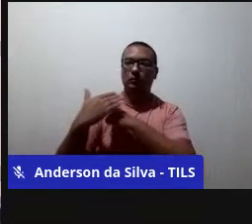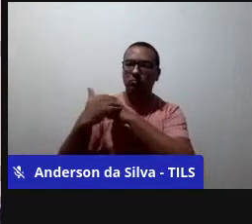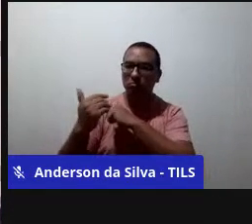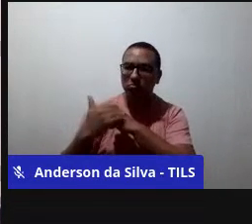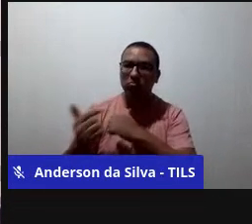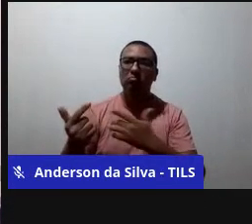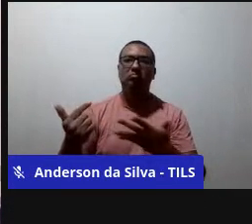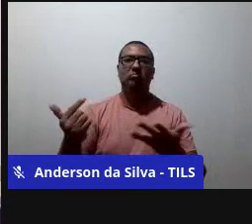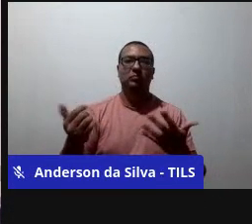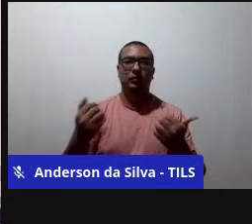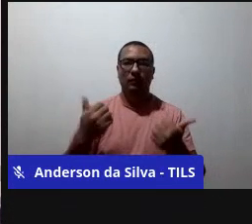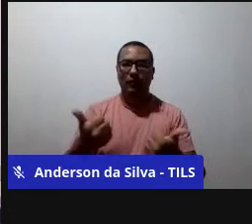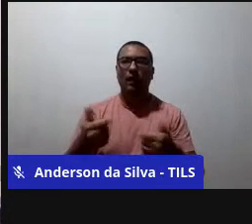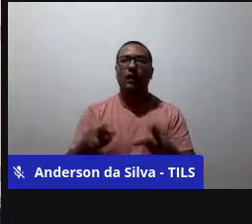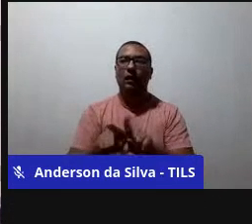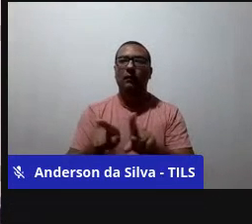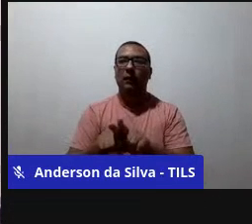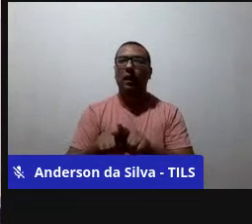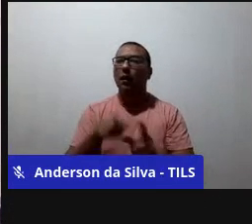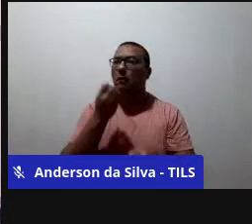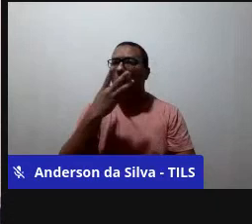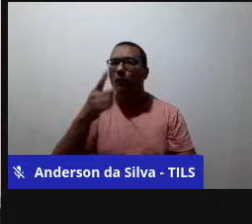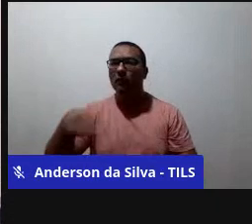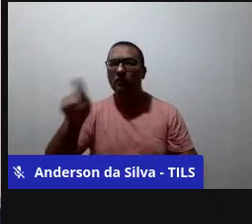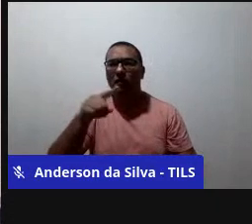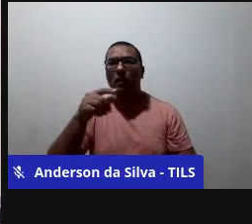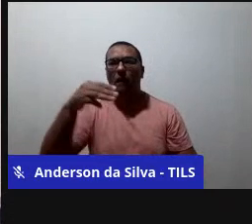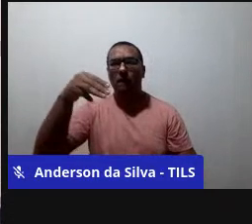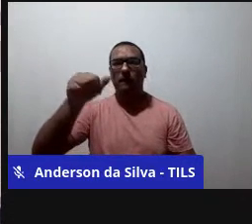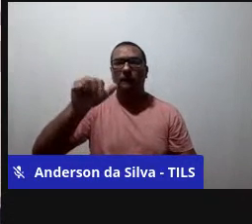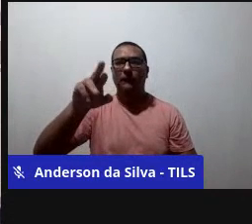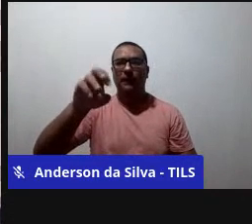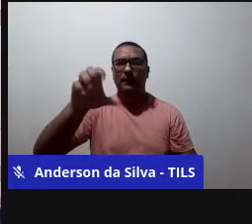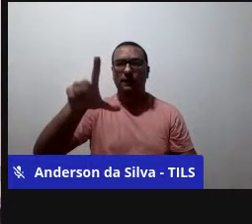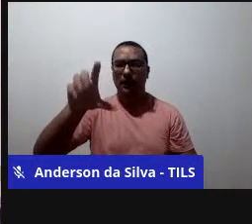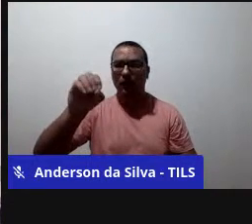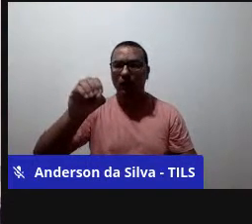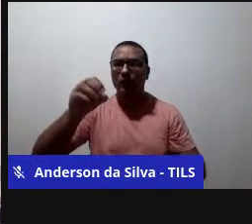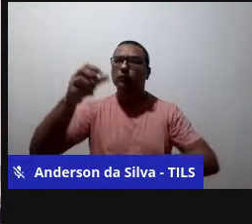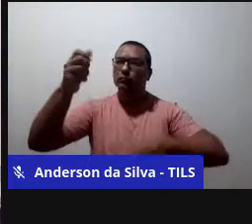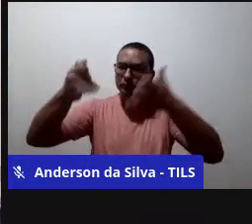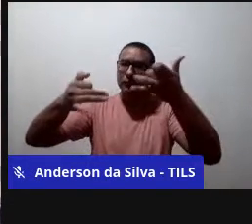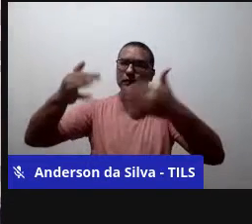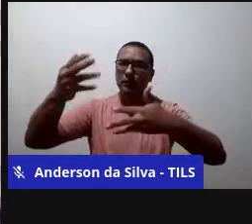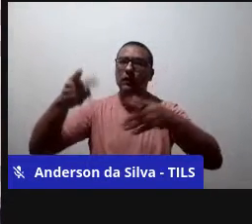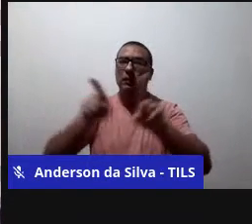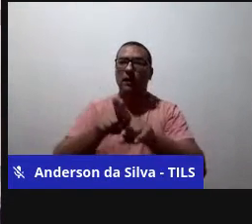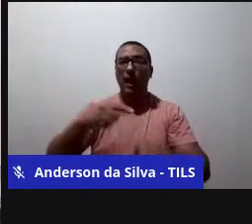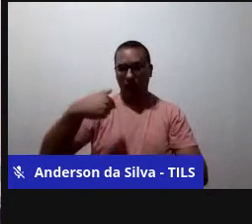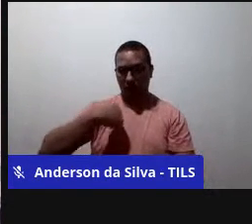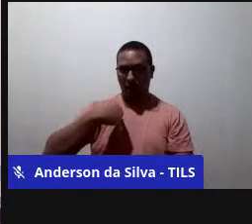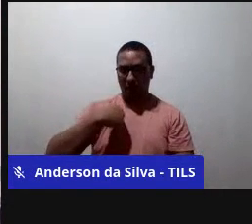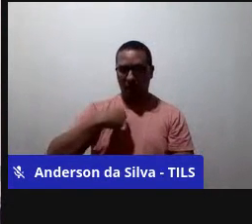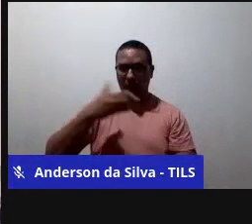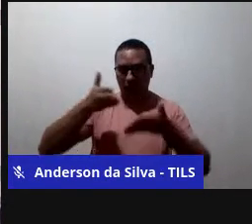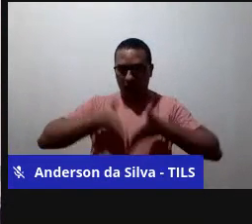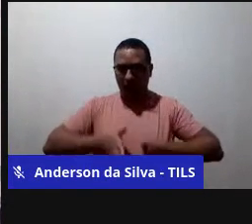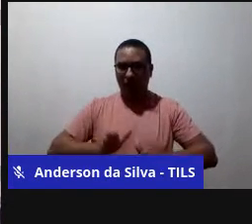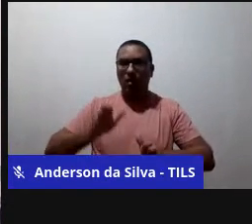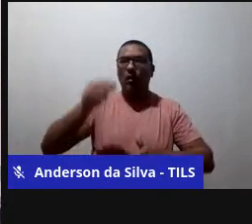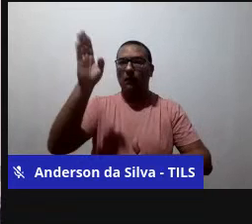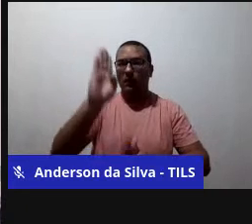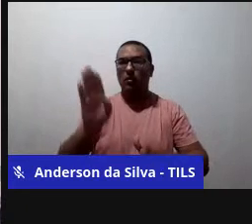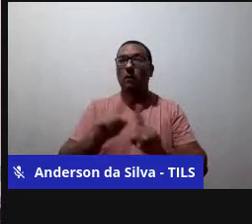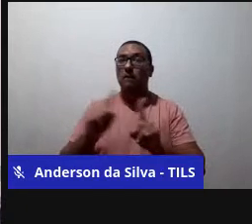E muito, muito bom ver a fala do Marcelo. Marcelo, para mim, como brasileiro, né, morando aqui